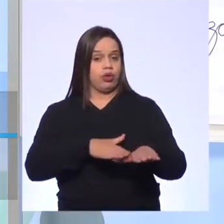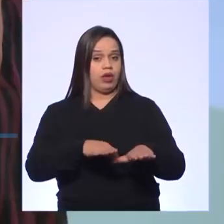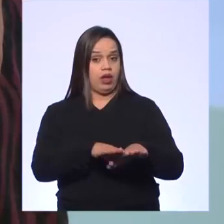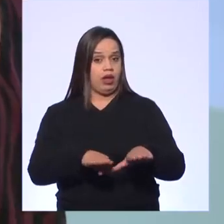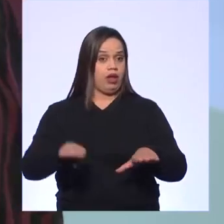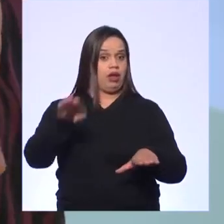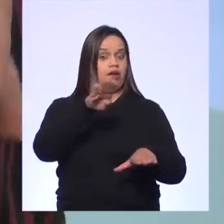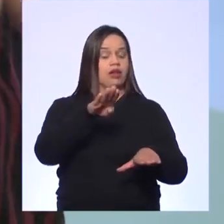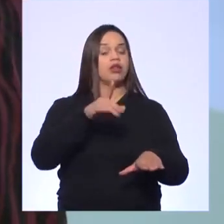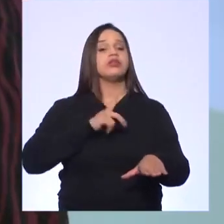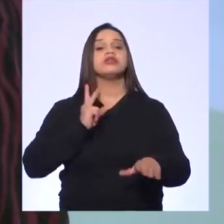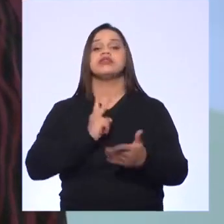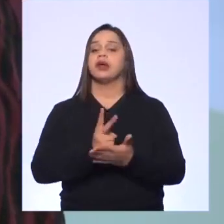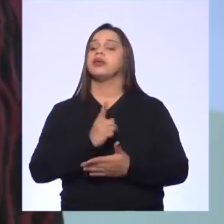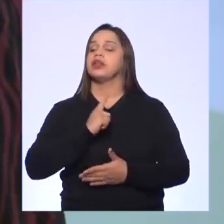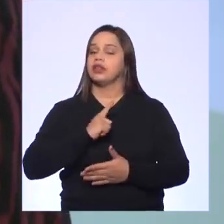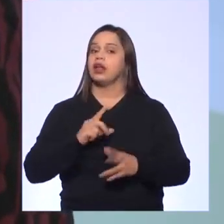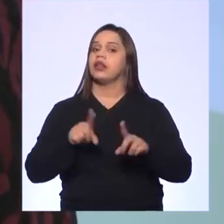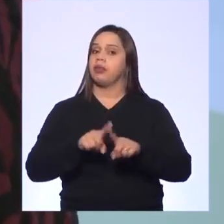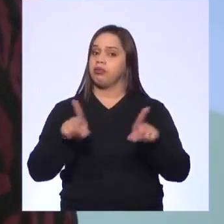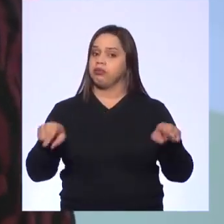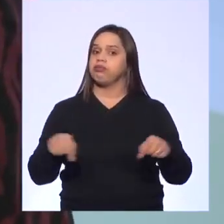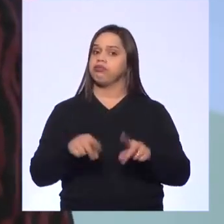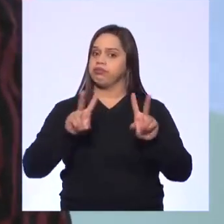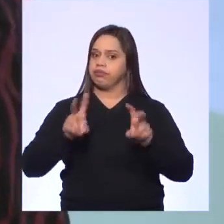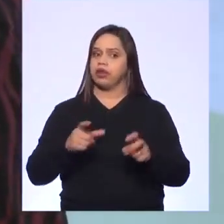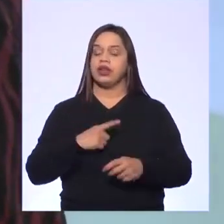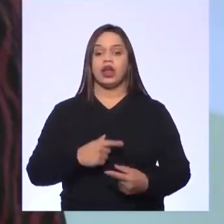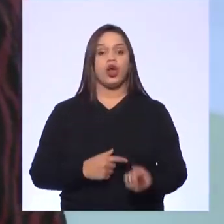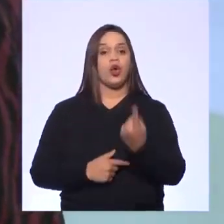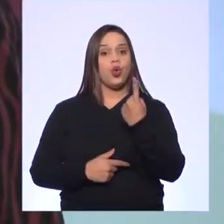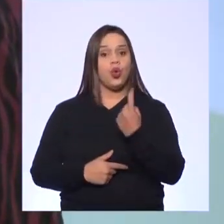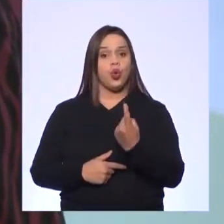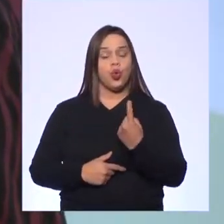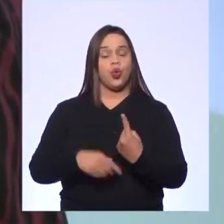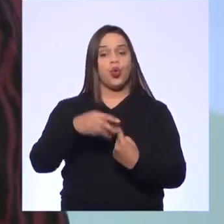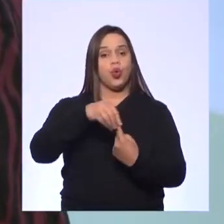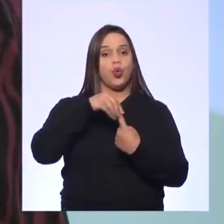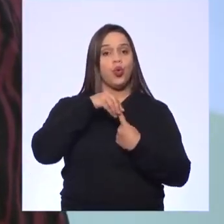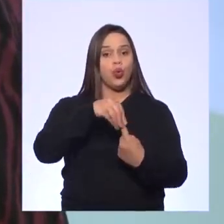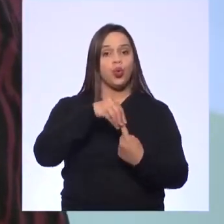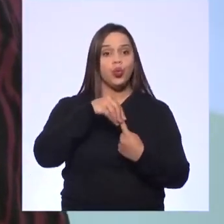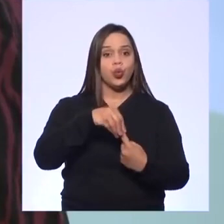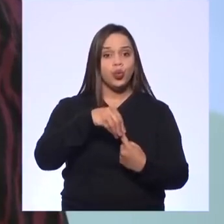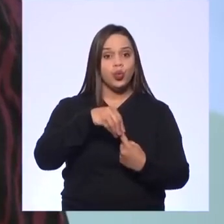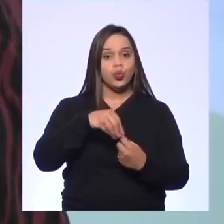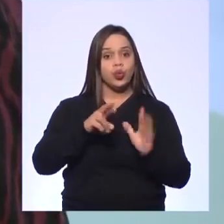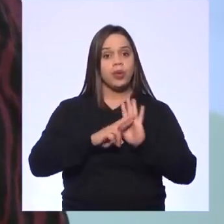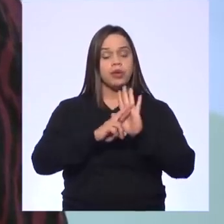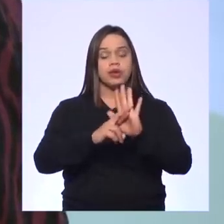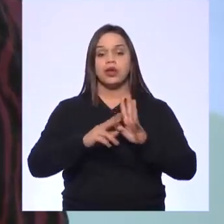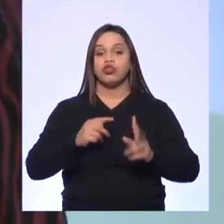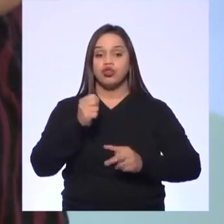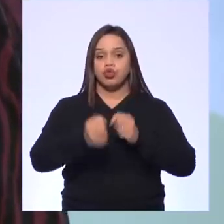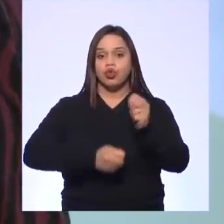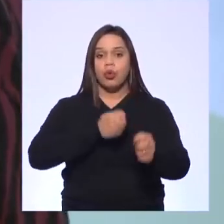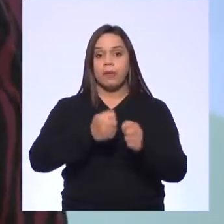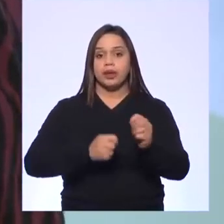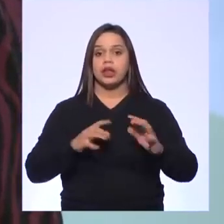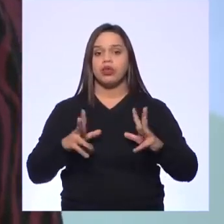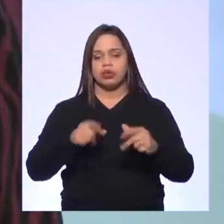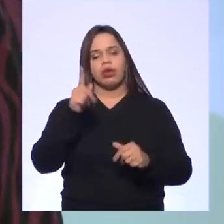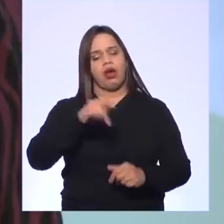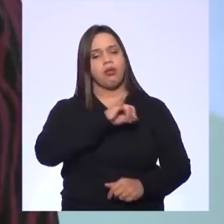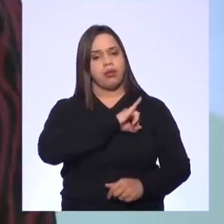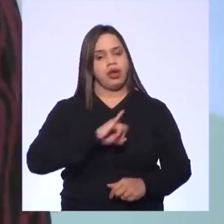questão territorial e nós temos um único representante que domina tudo, que é o imperador. Ó, e